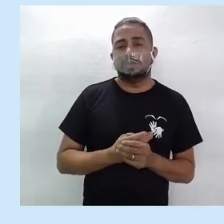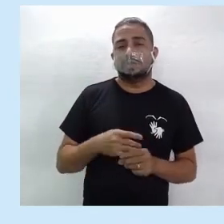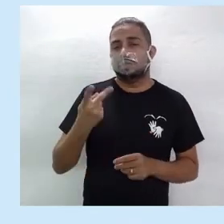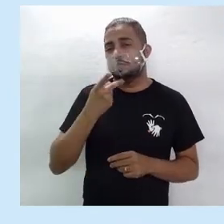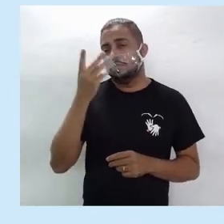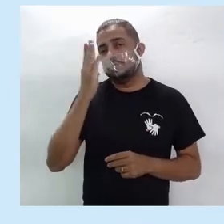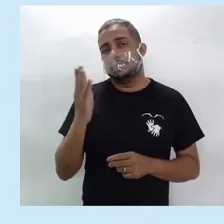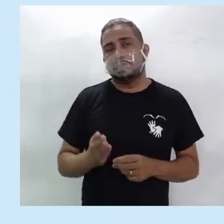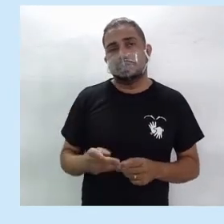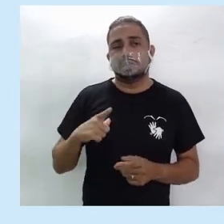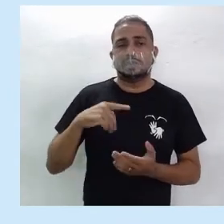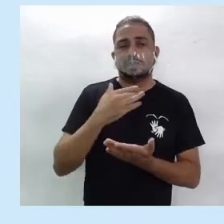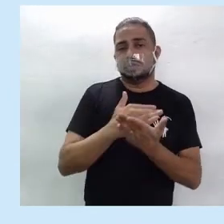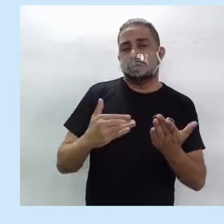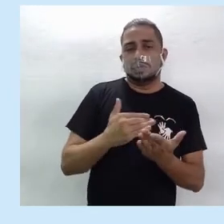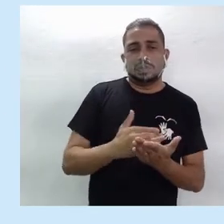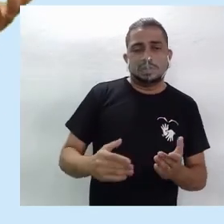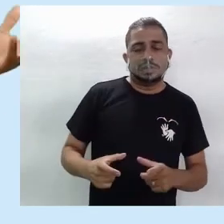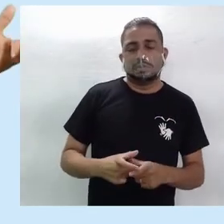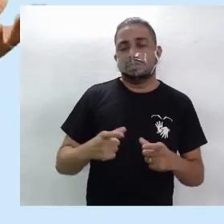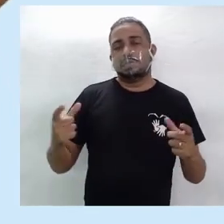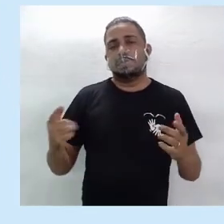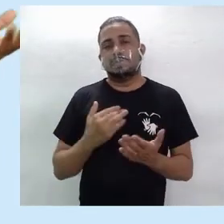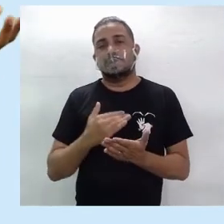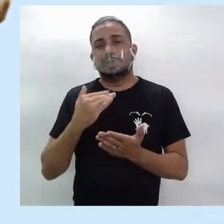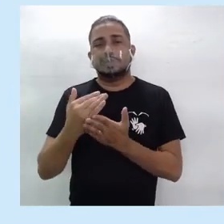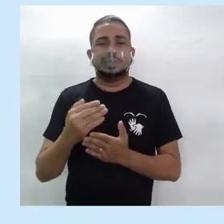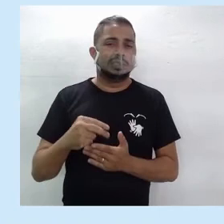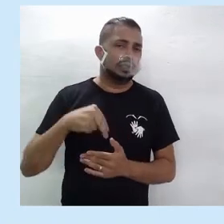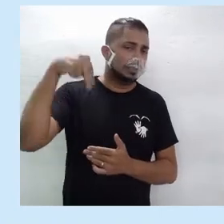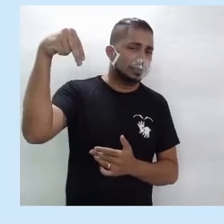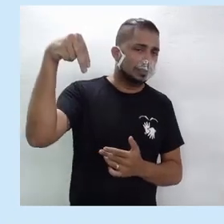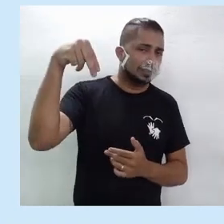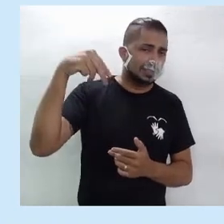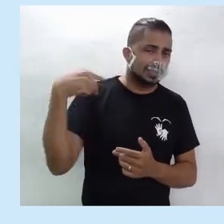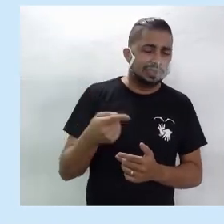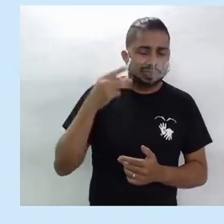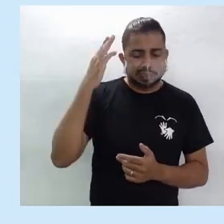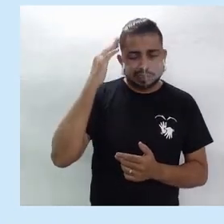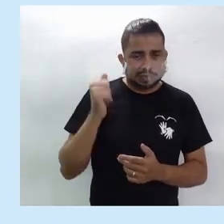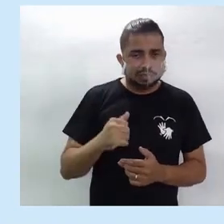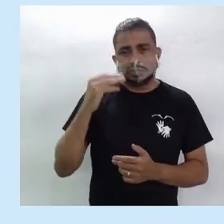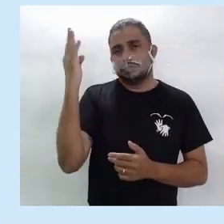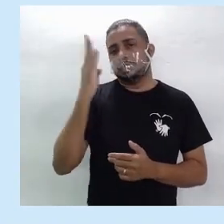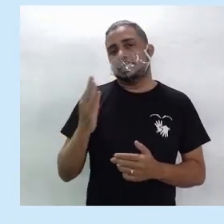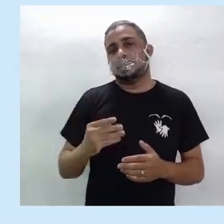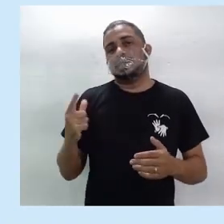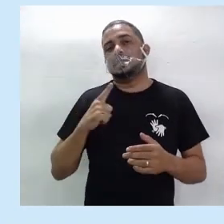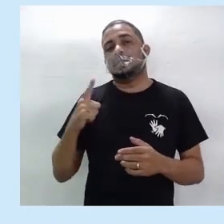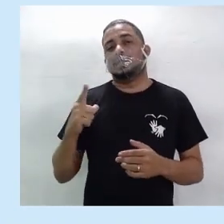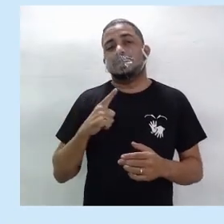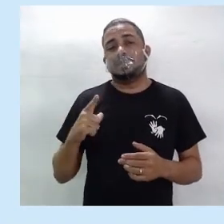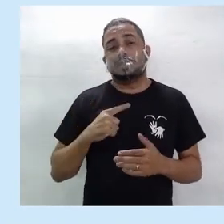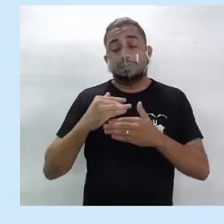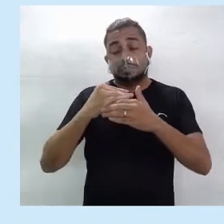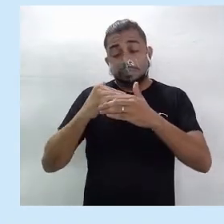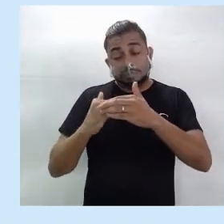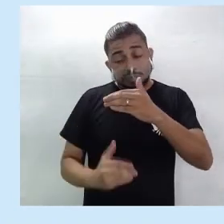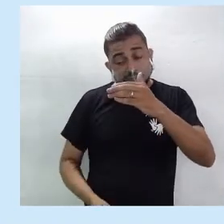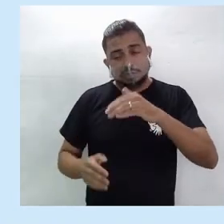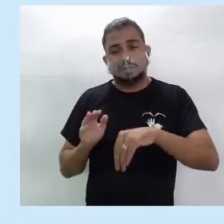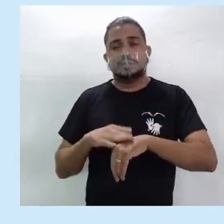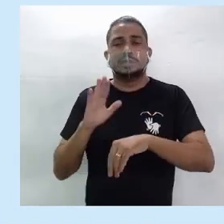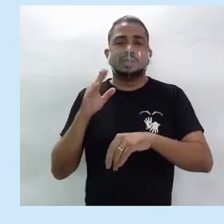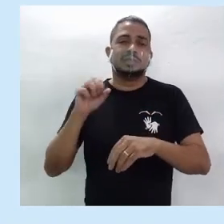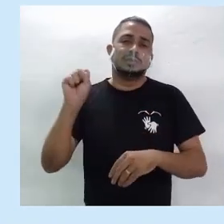Brasil ele está cortado em sua maior parte no hemisfério norte, sendo que a gente sabe que o Brasil ele tem a sua maior porção na parte